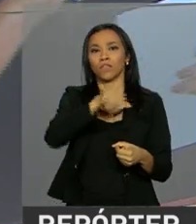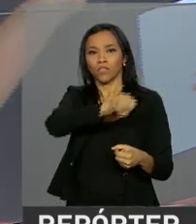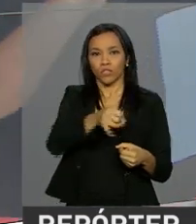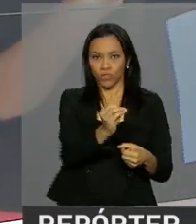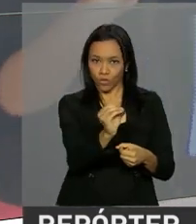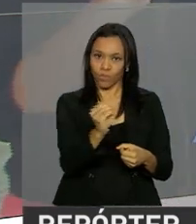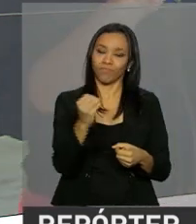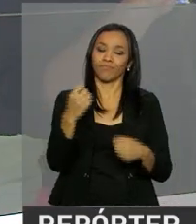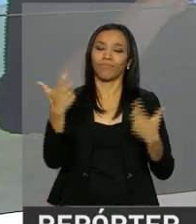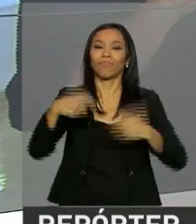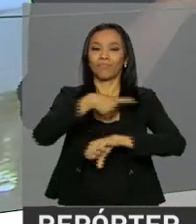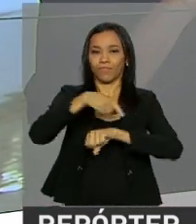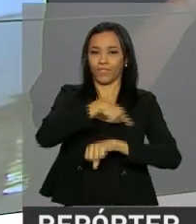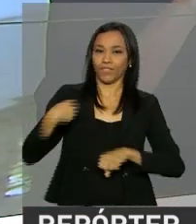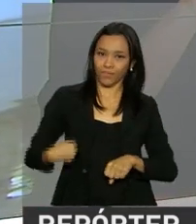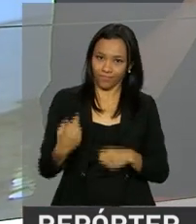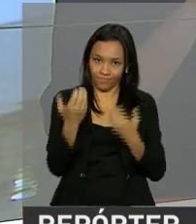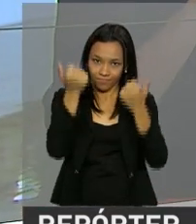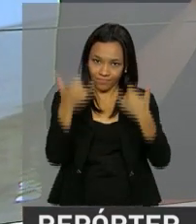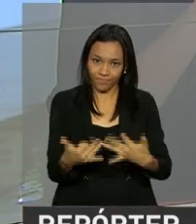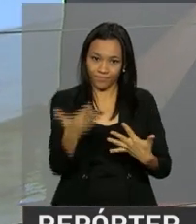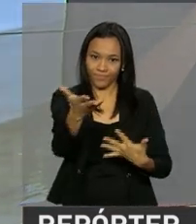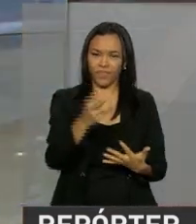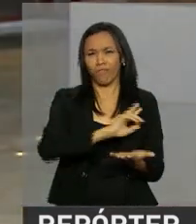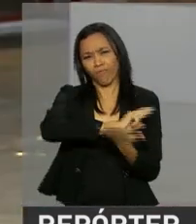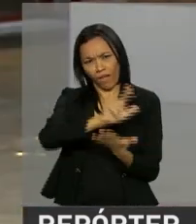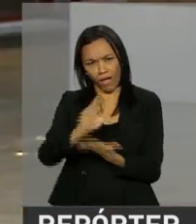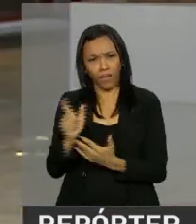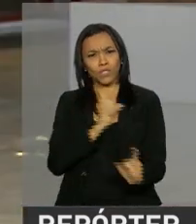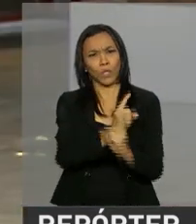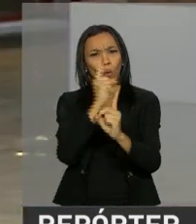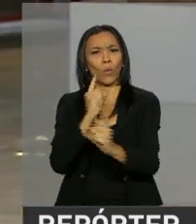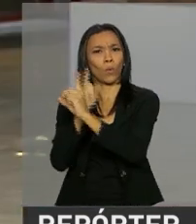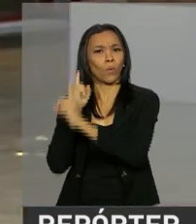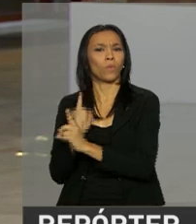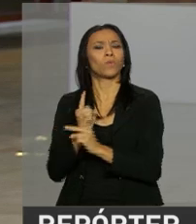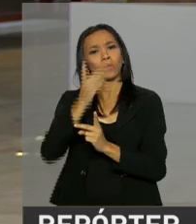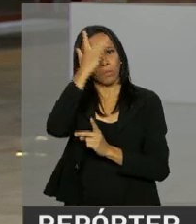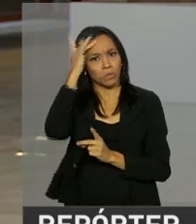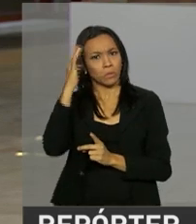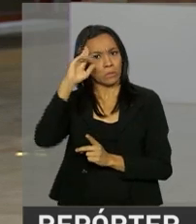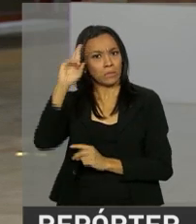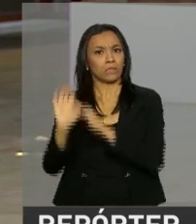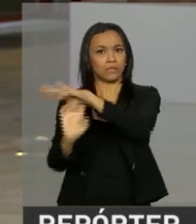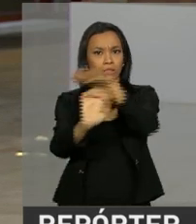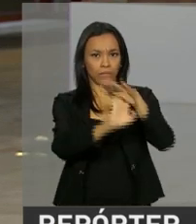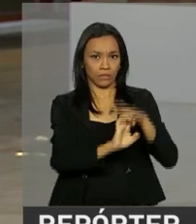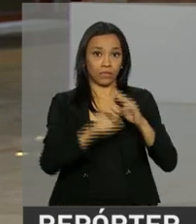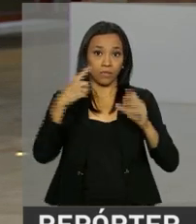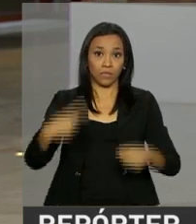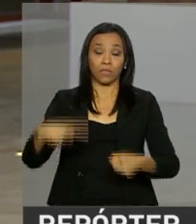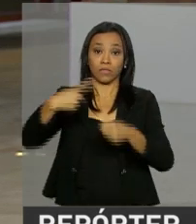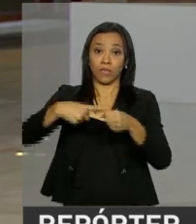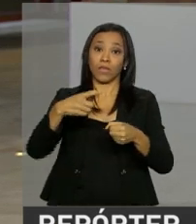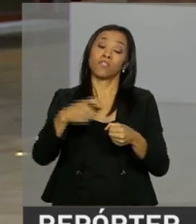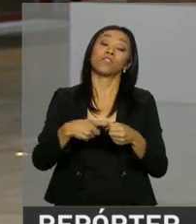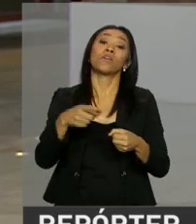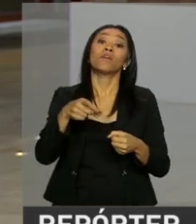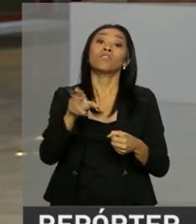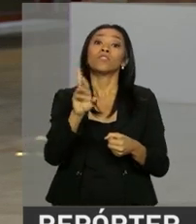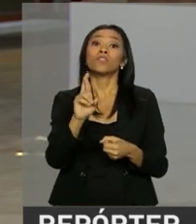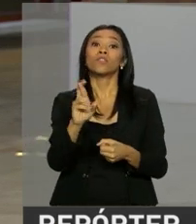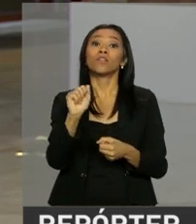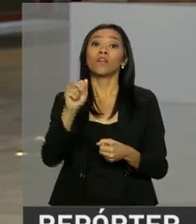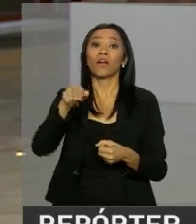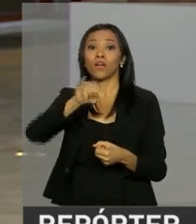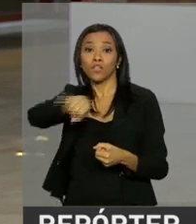Paola. Oi, Renata. Pois é, foram vários encontros com políticos e empresários. Na cidade de Hangzhou, na China, o presidente da